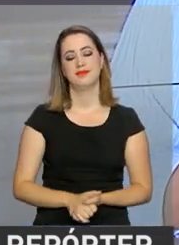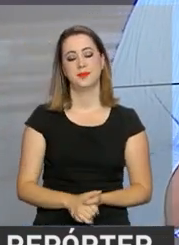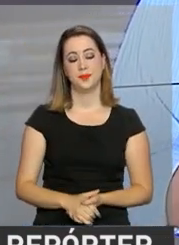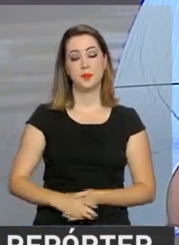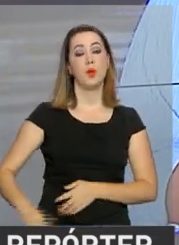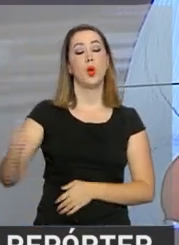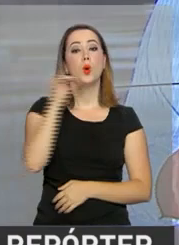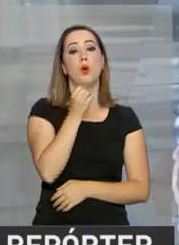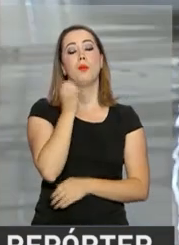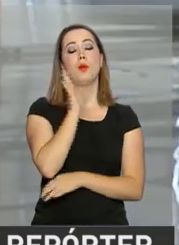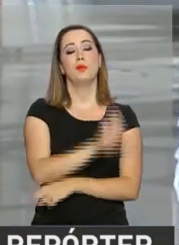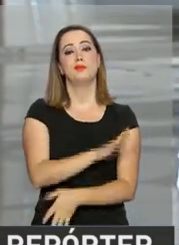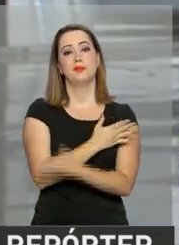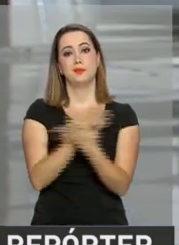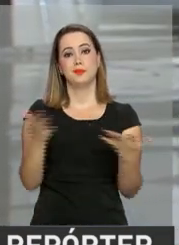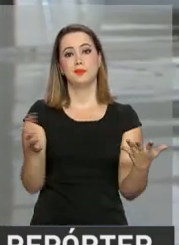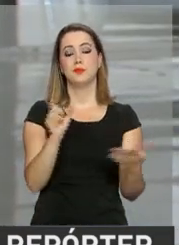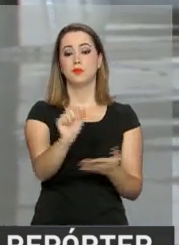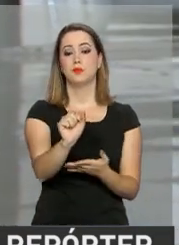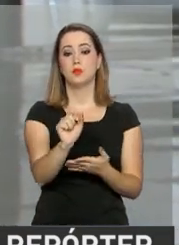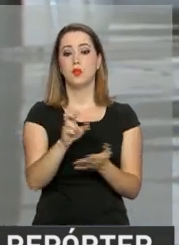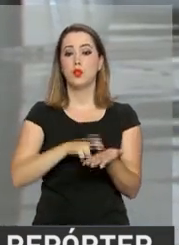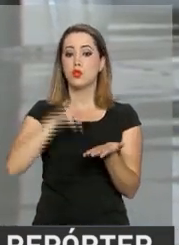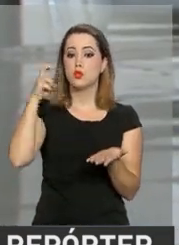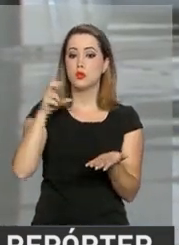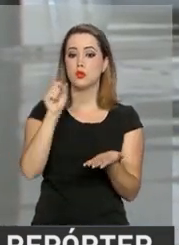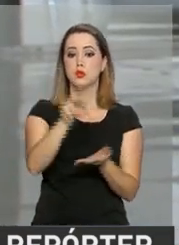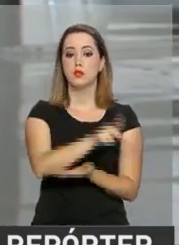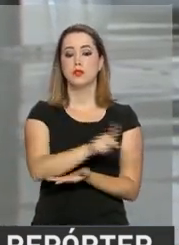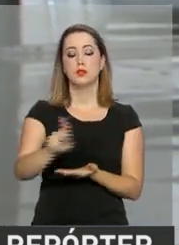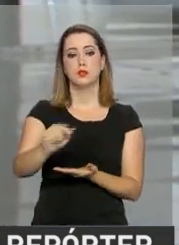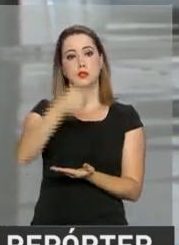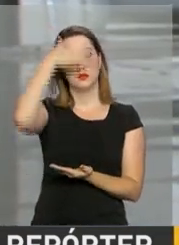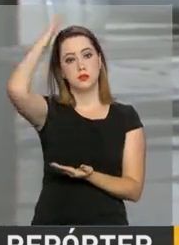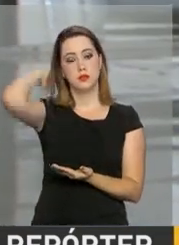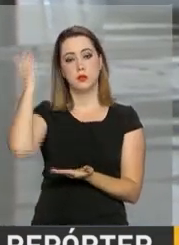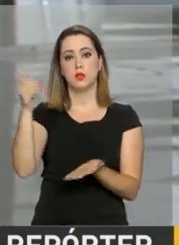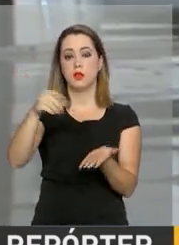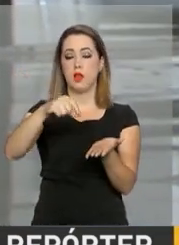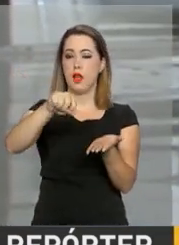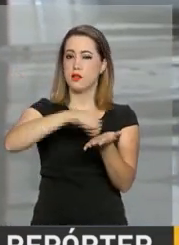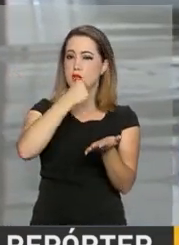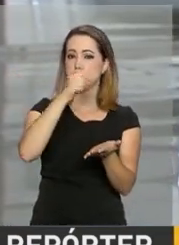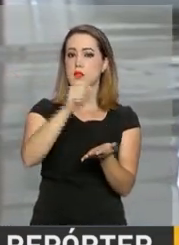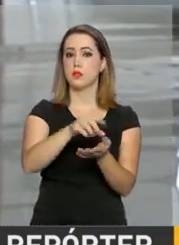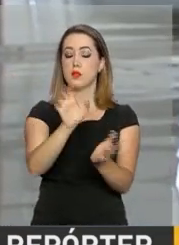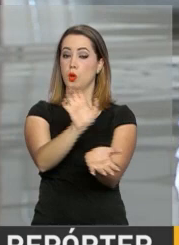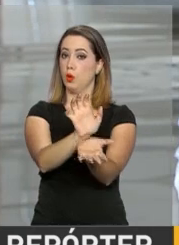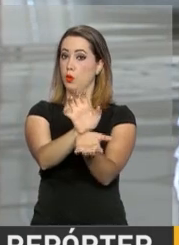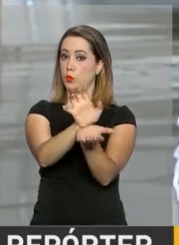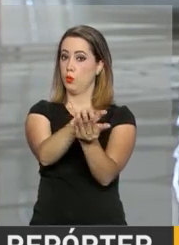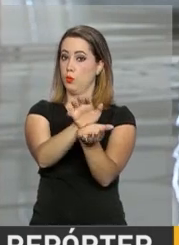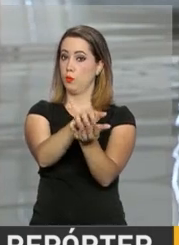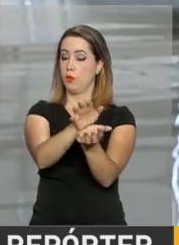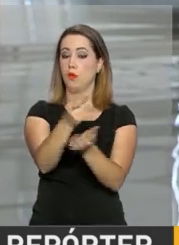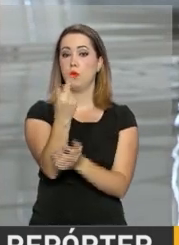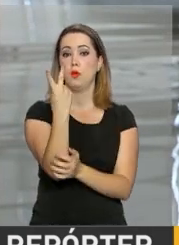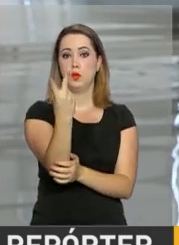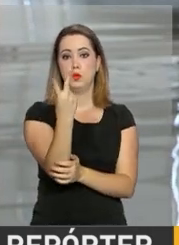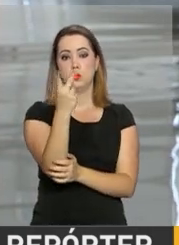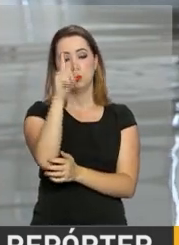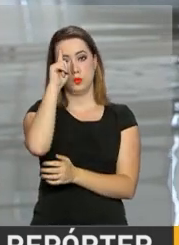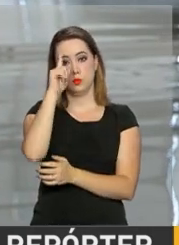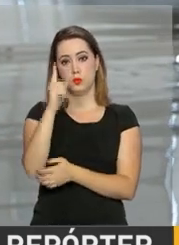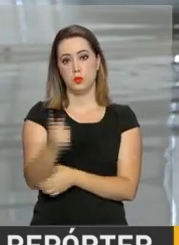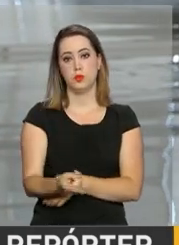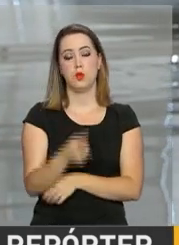Luiz Boa tarde Boa tarde a todos pela manhã o presidente Michel Temer assinou em Surubi em Pernambuco duas Ordens de serviço que vão